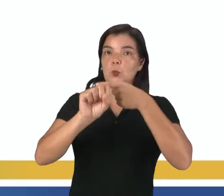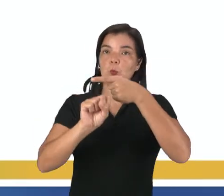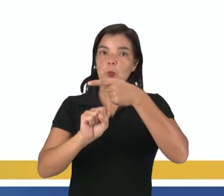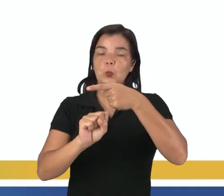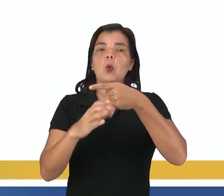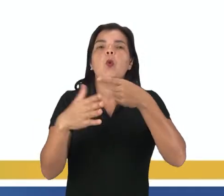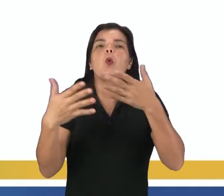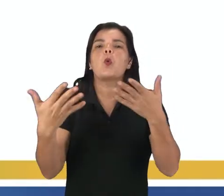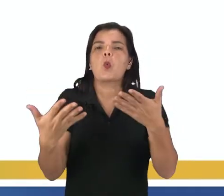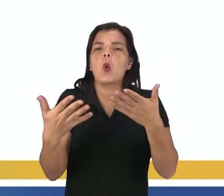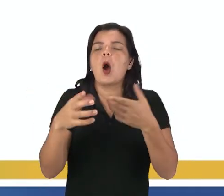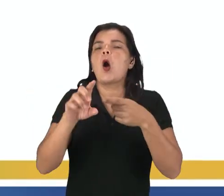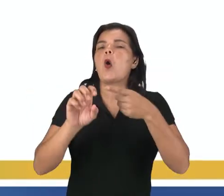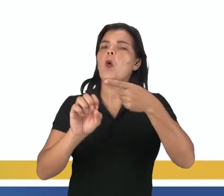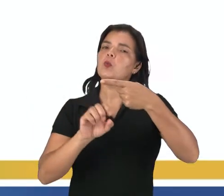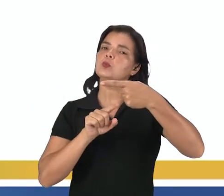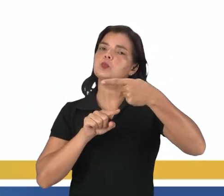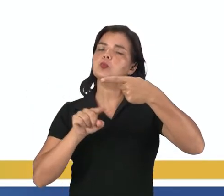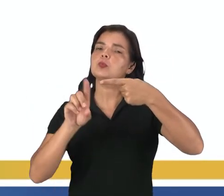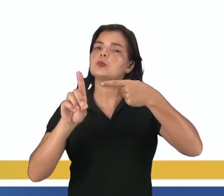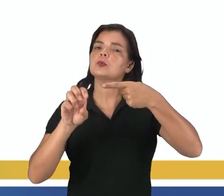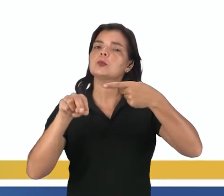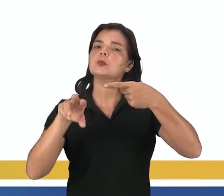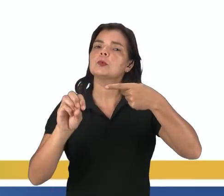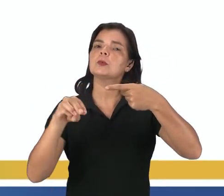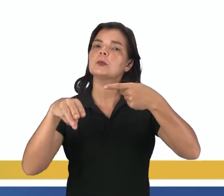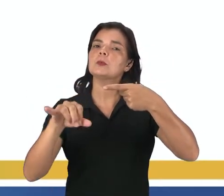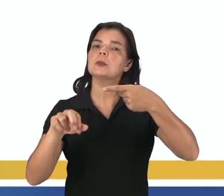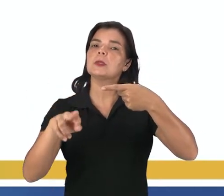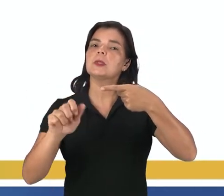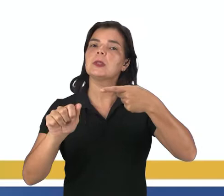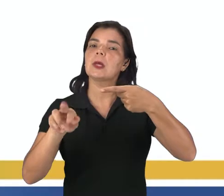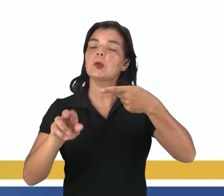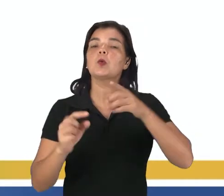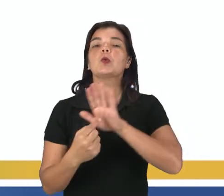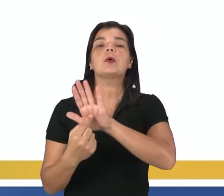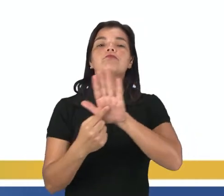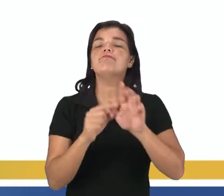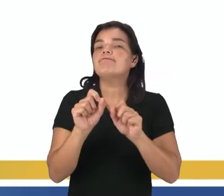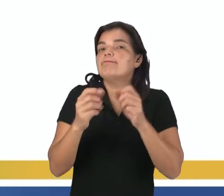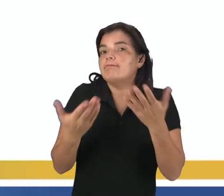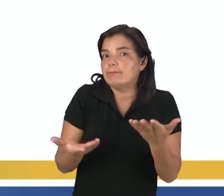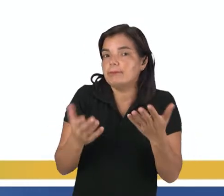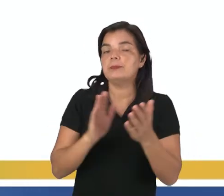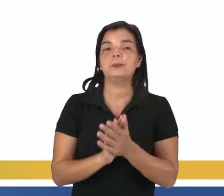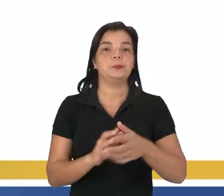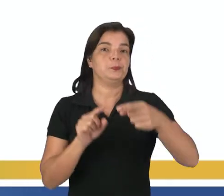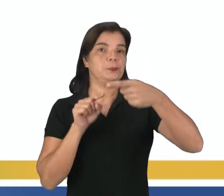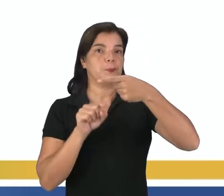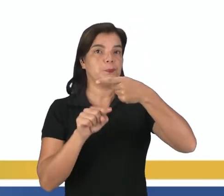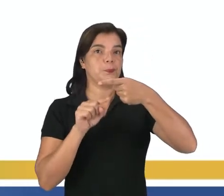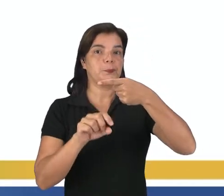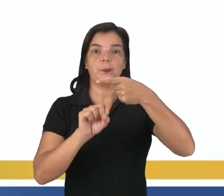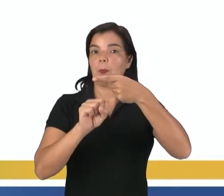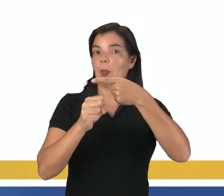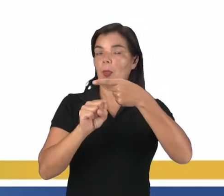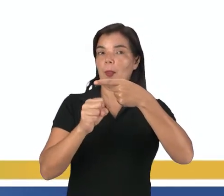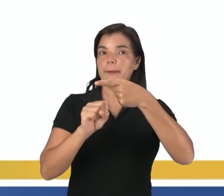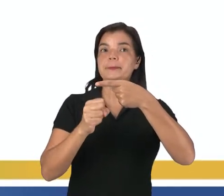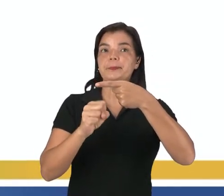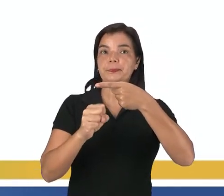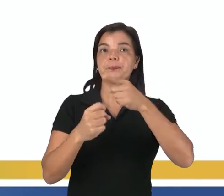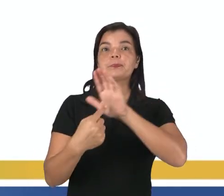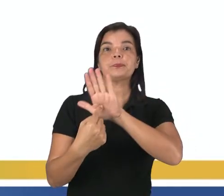qual que é o denominador? E o que ele representa? Bom, o nosso denominador é o número 8, E